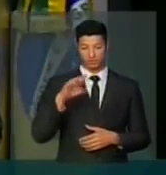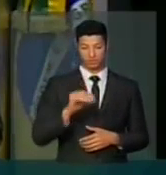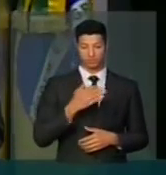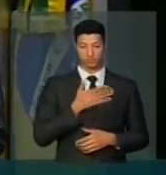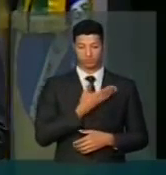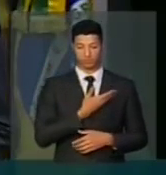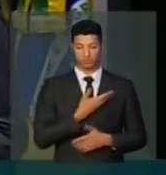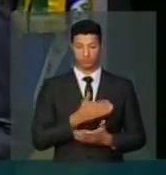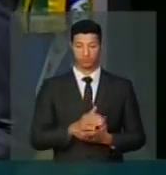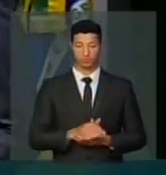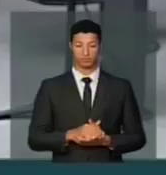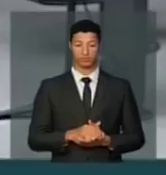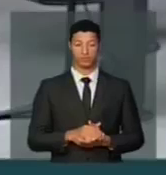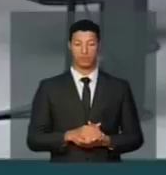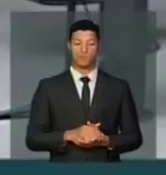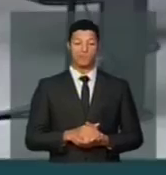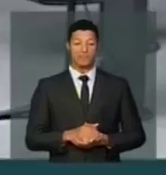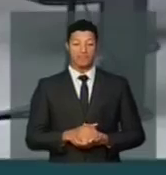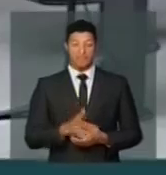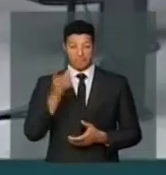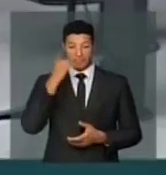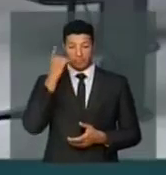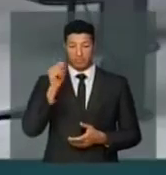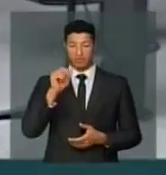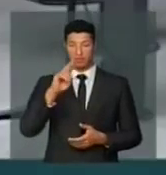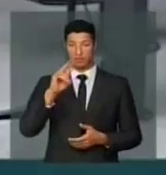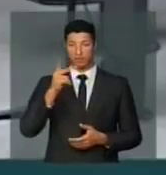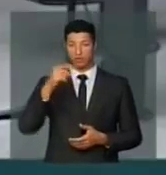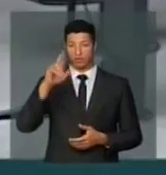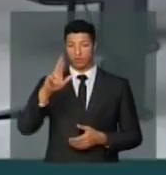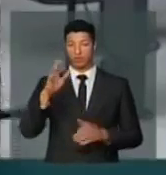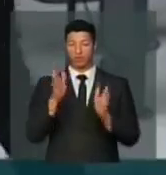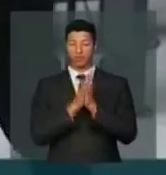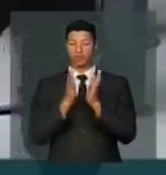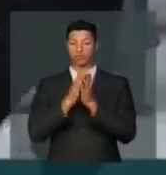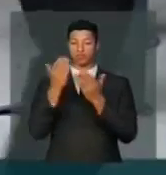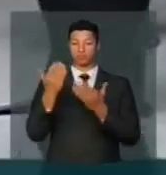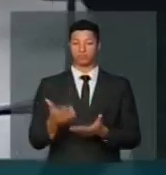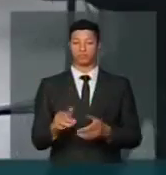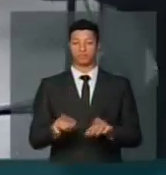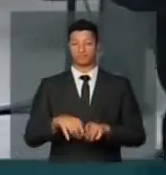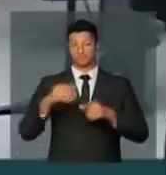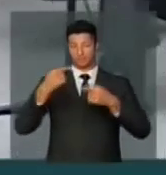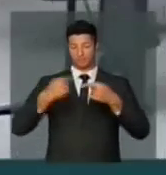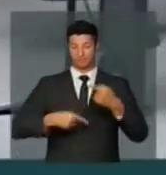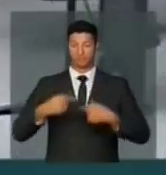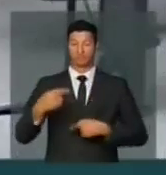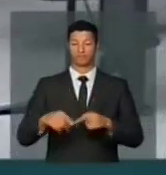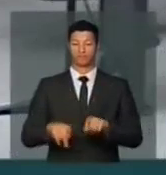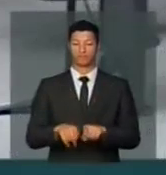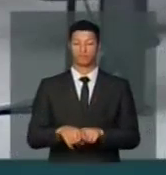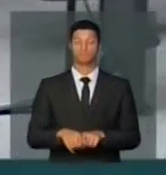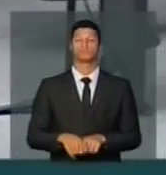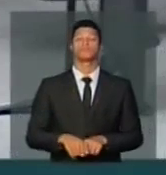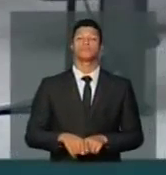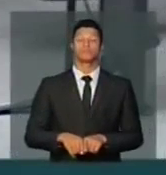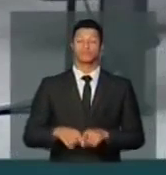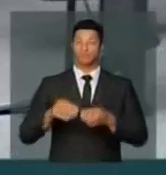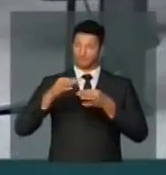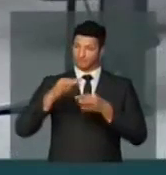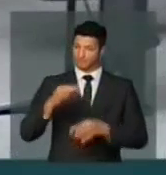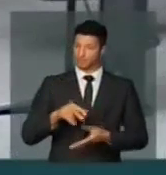amigo. Deputado Arthur Vigílio, primeiro para parabenizar Vossa Excelência pelo discurso, um discurso